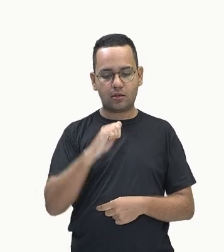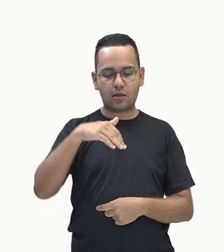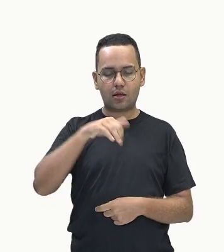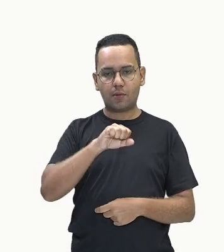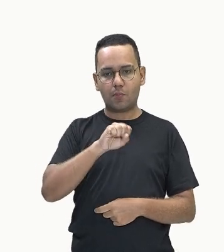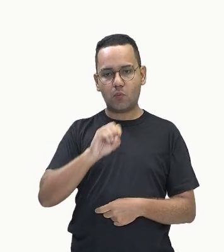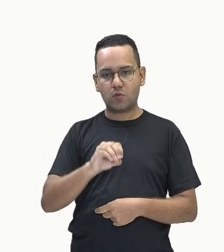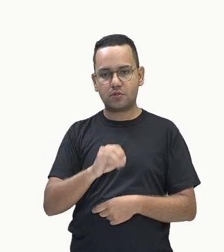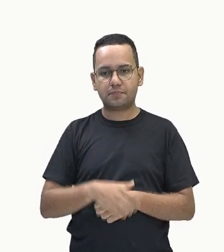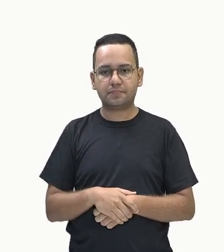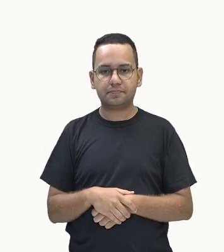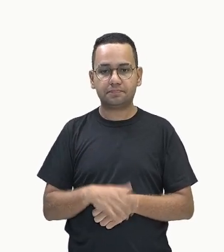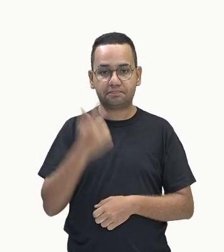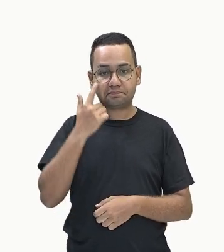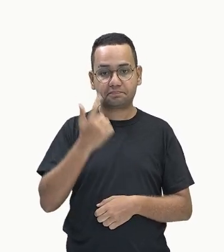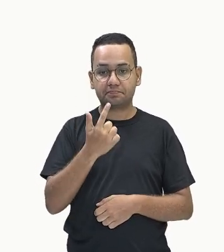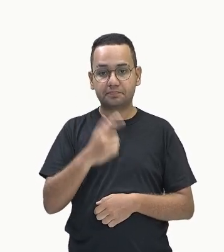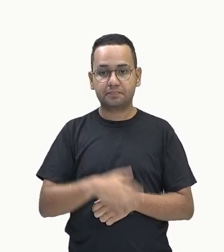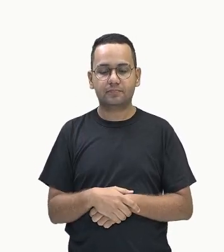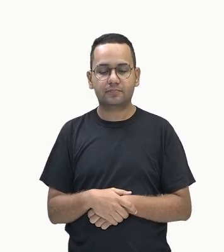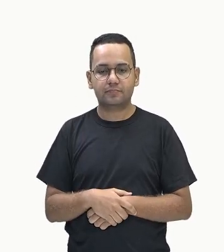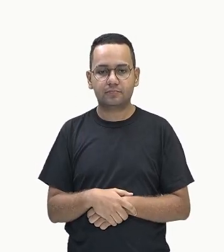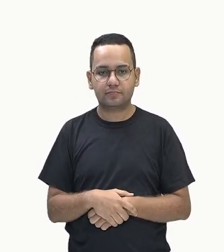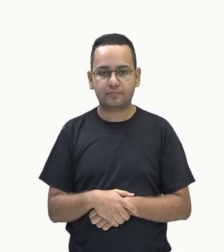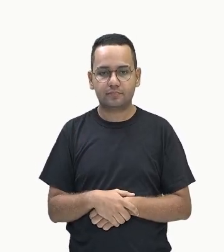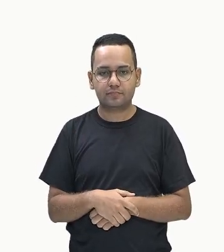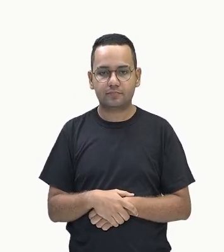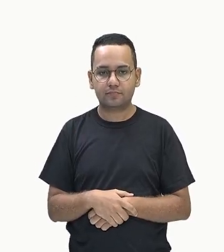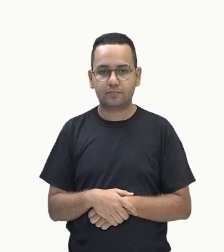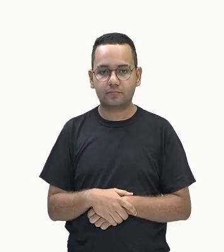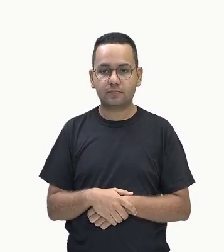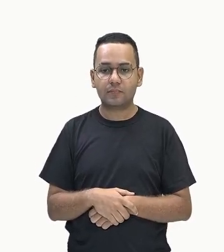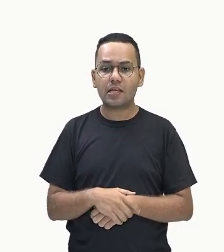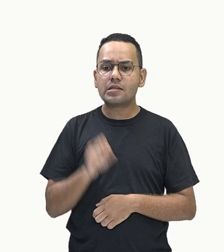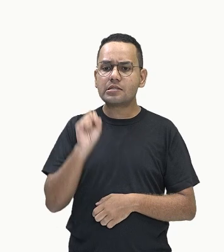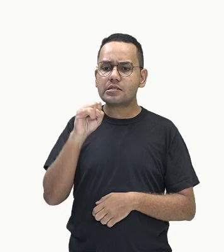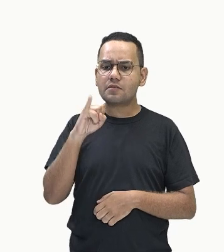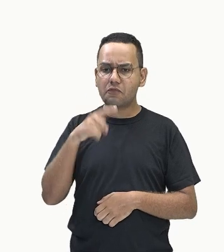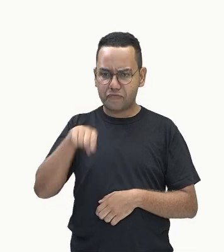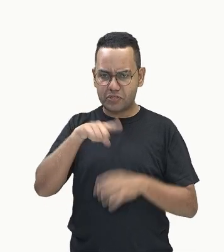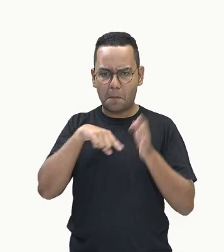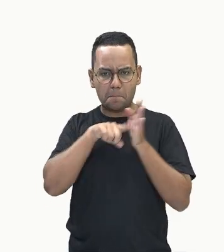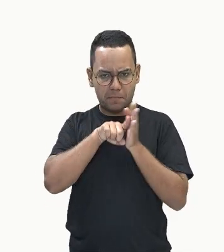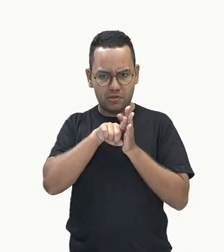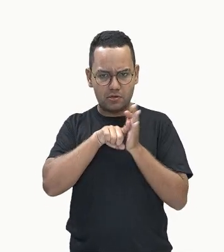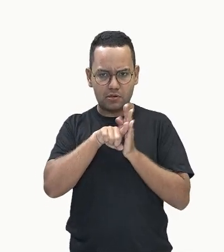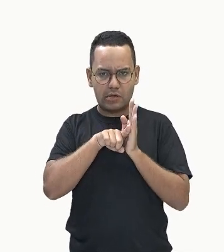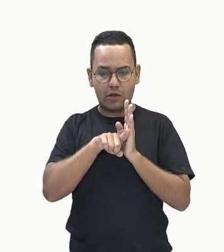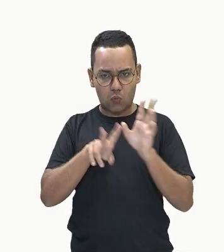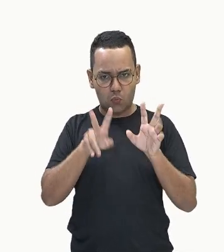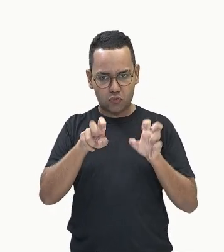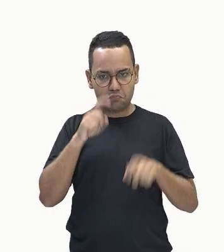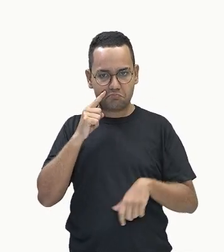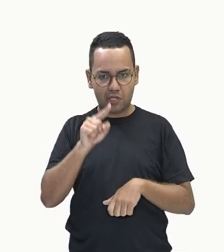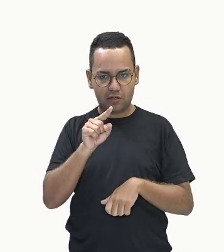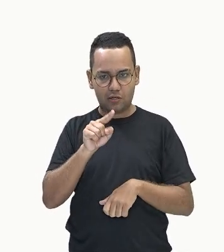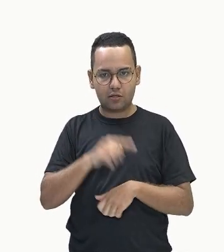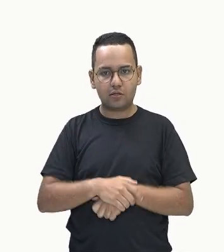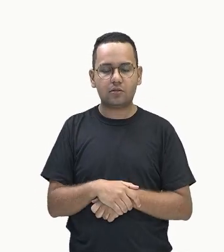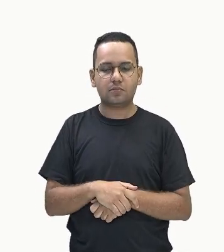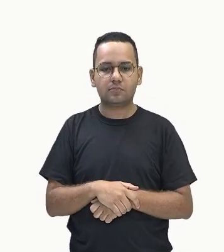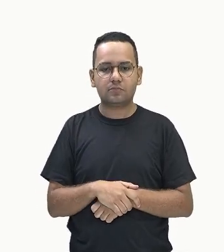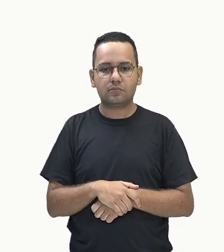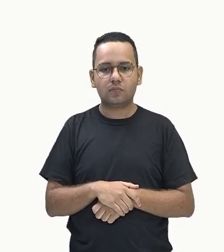de revestimento do tipo escamoso. Se vocês forem fazer pesquisa a respeito desse tecido, talvez vocês encontrem